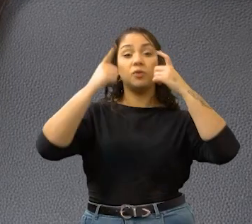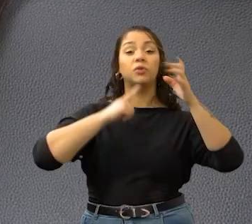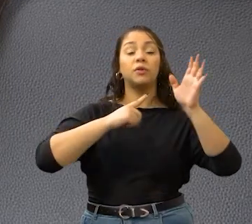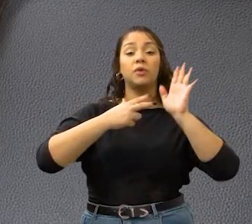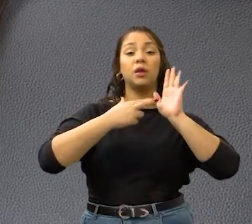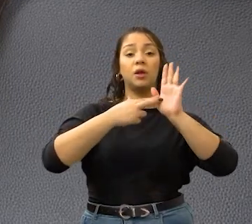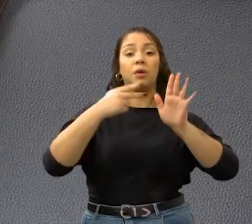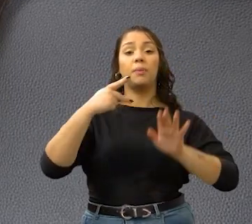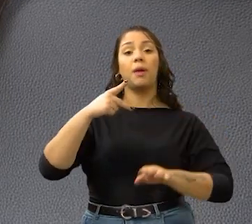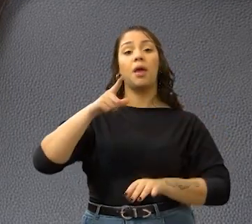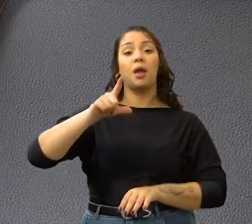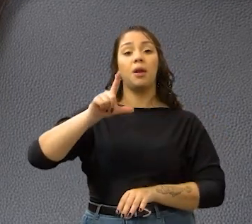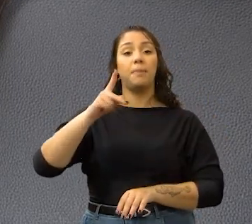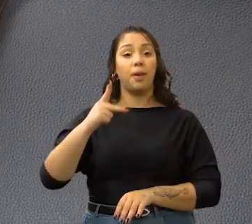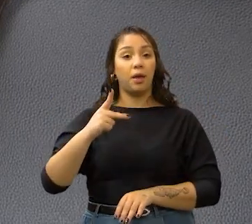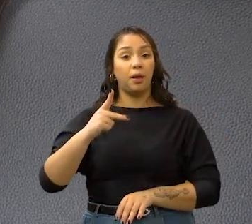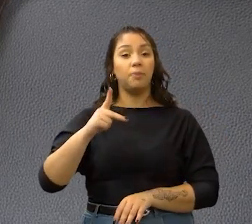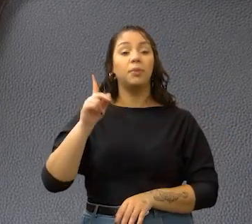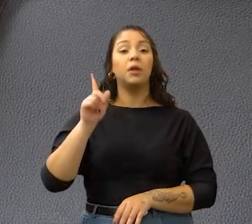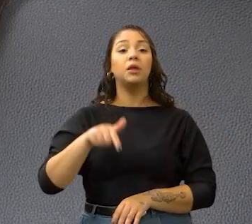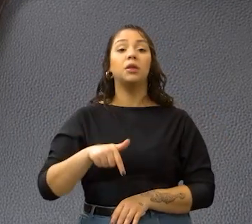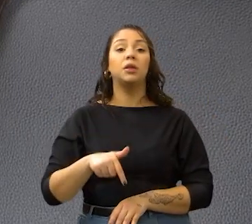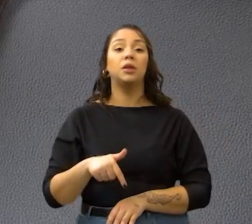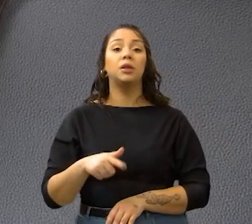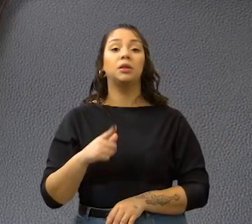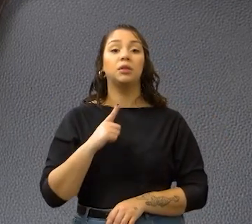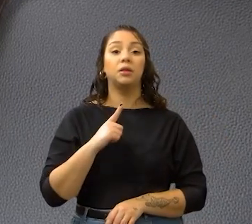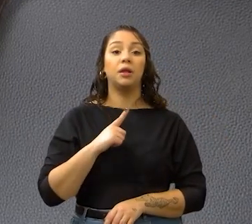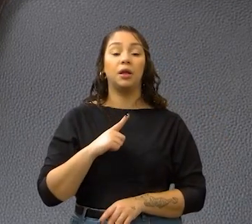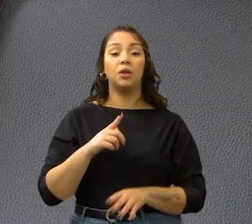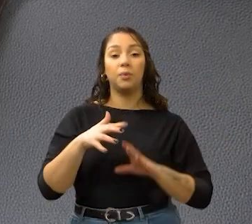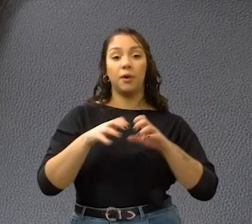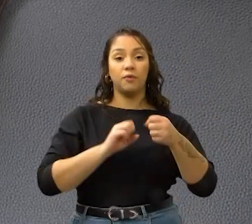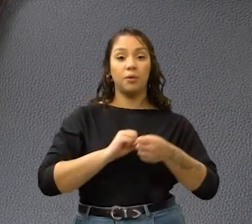Então a gente teve representantes das PLPs que fazem uma formação